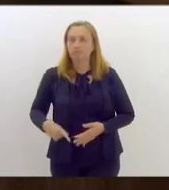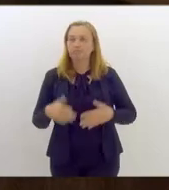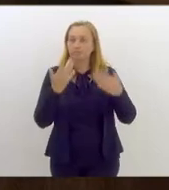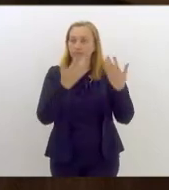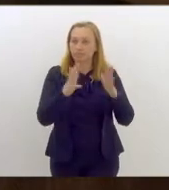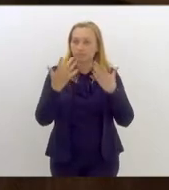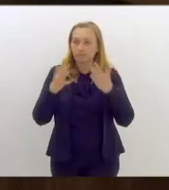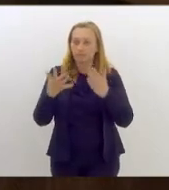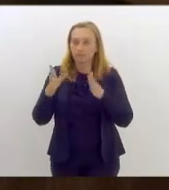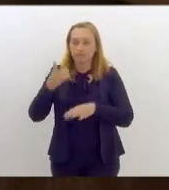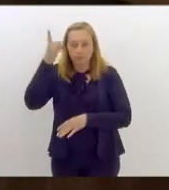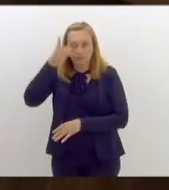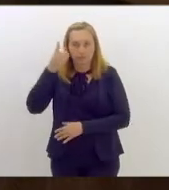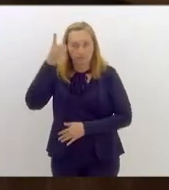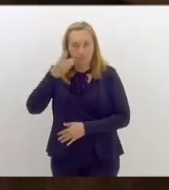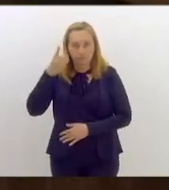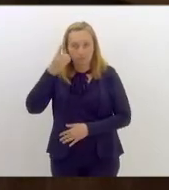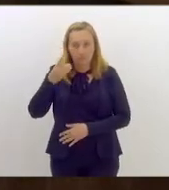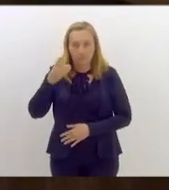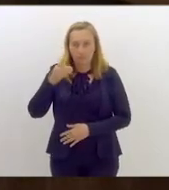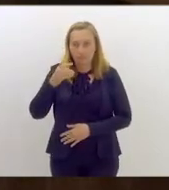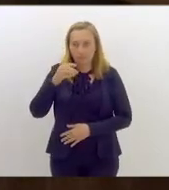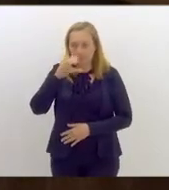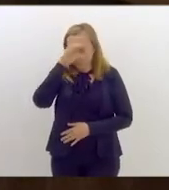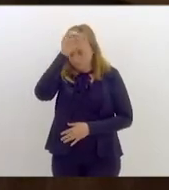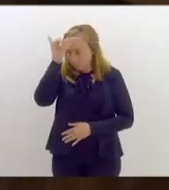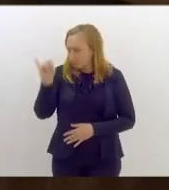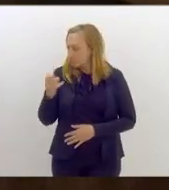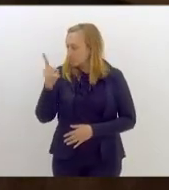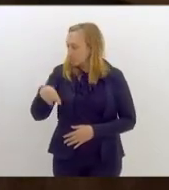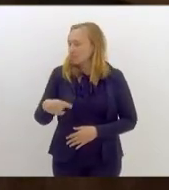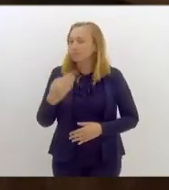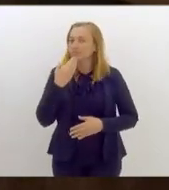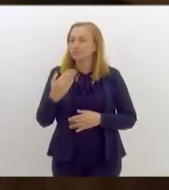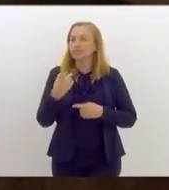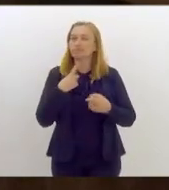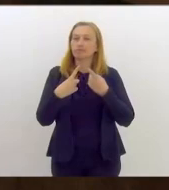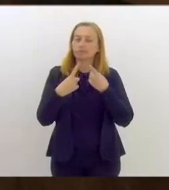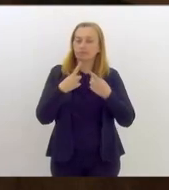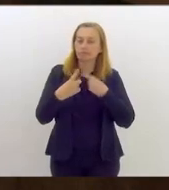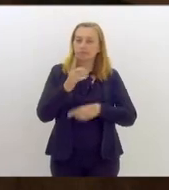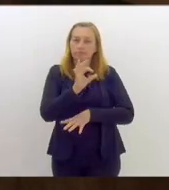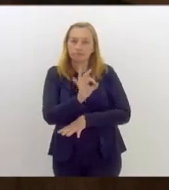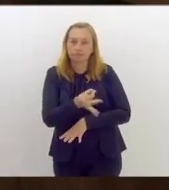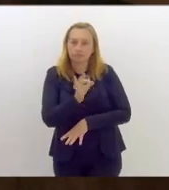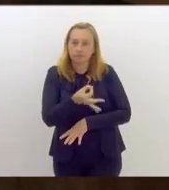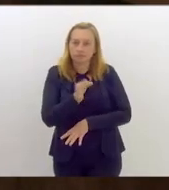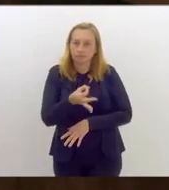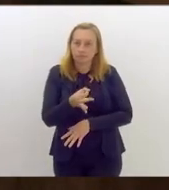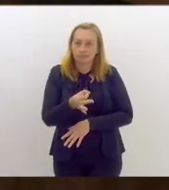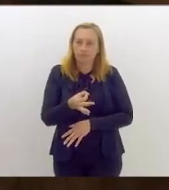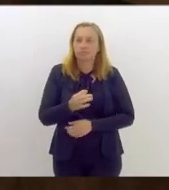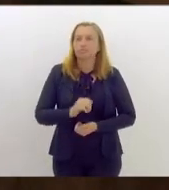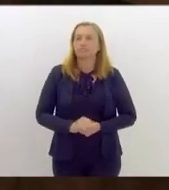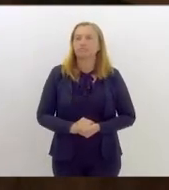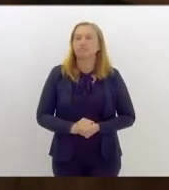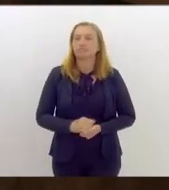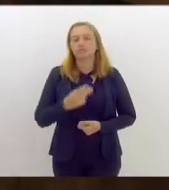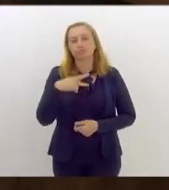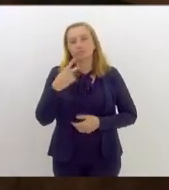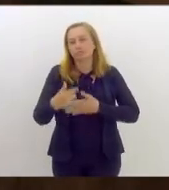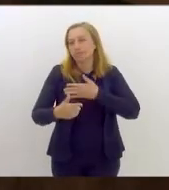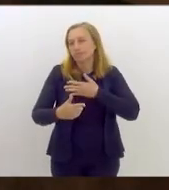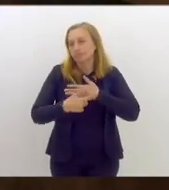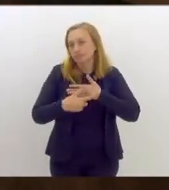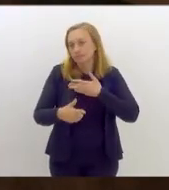Tia Ju pela iniciativa, mas peço para discutir exatamente para destacar a relevância do